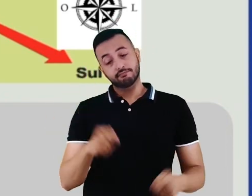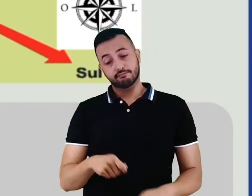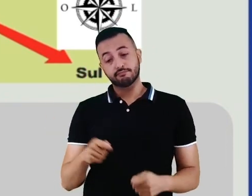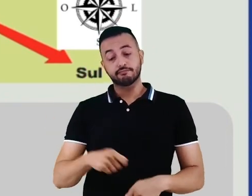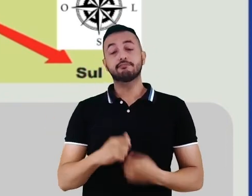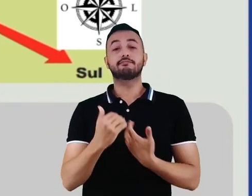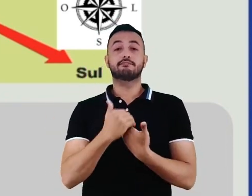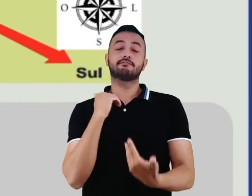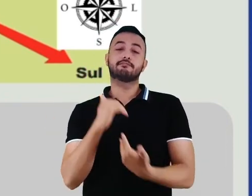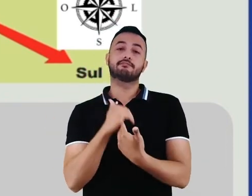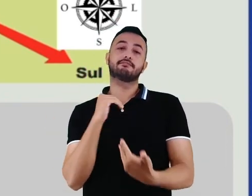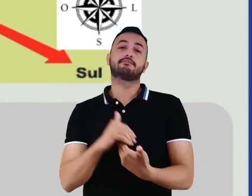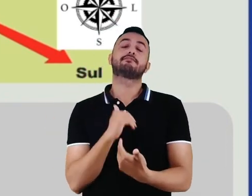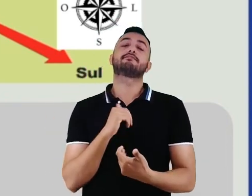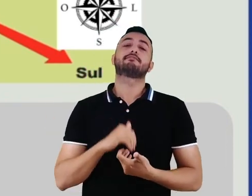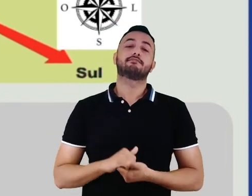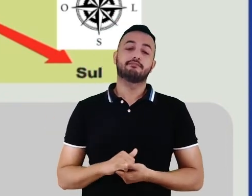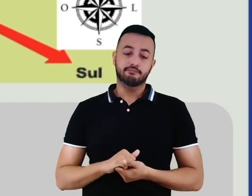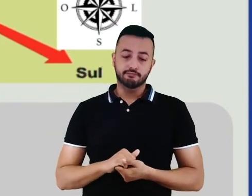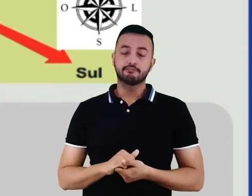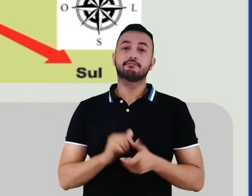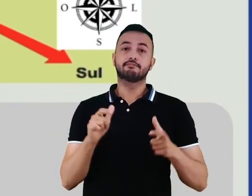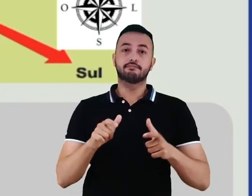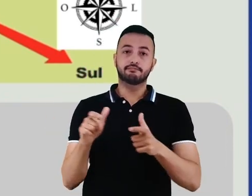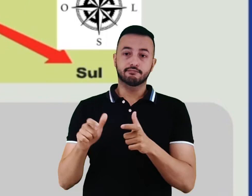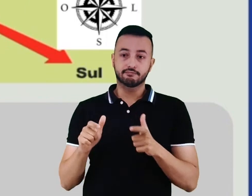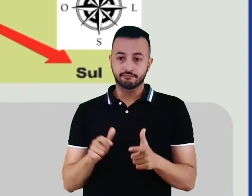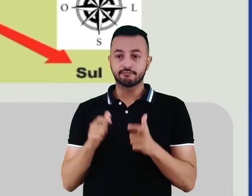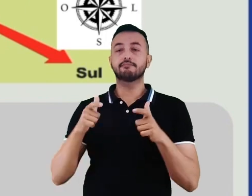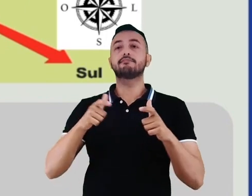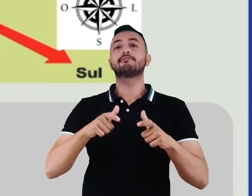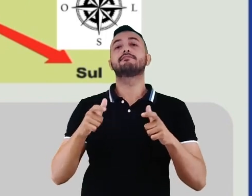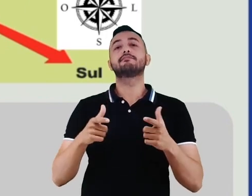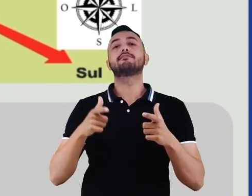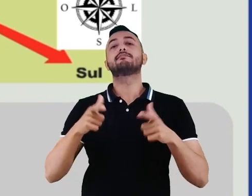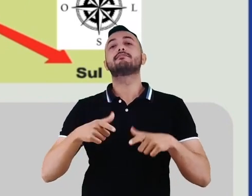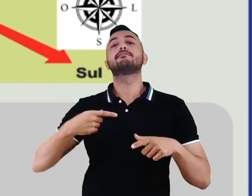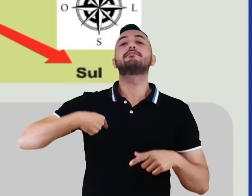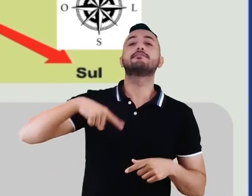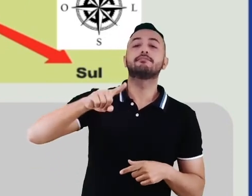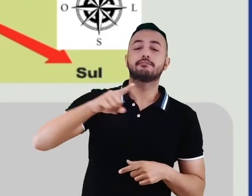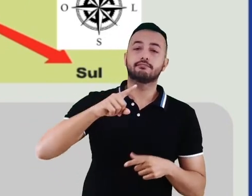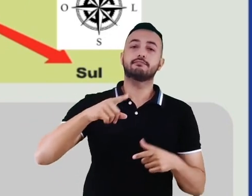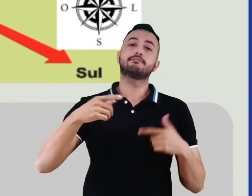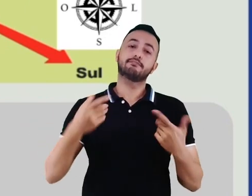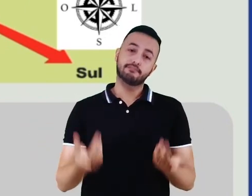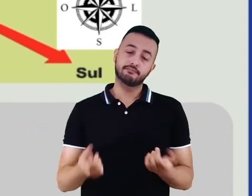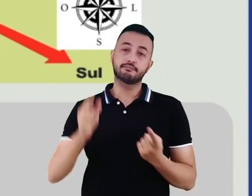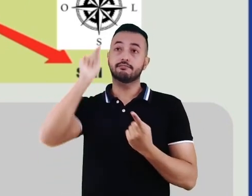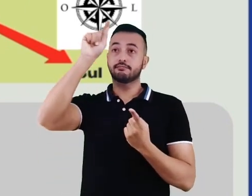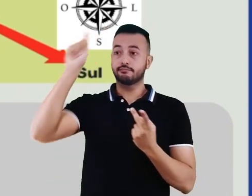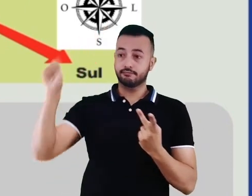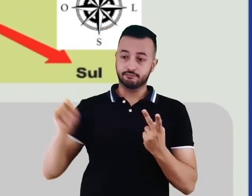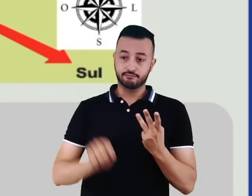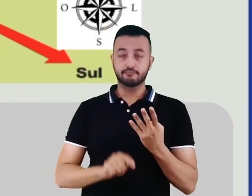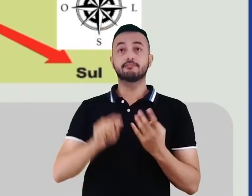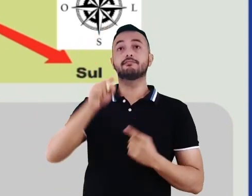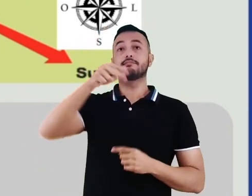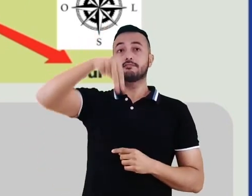dar orientação de localização, onde estamos e para onde vamos. Esses pontos são